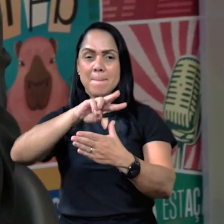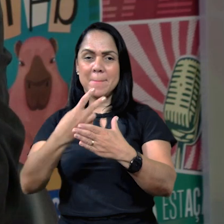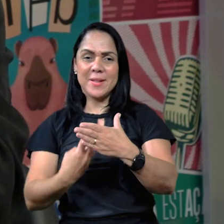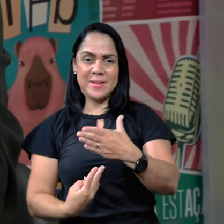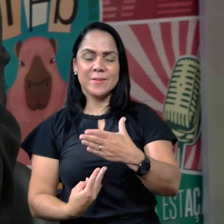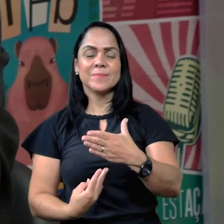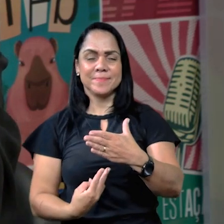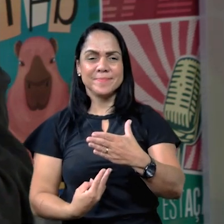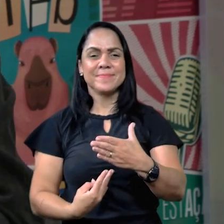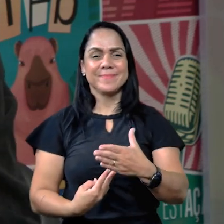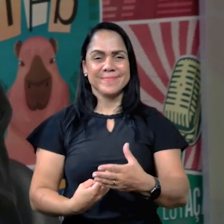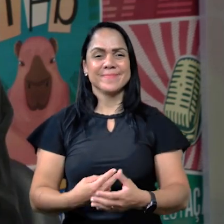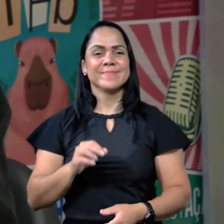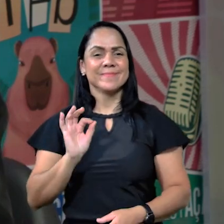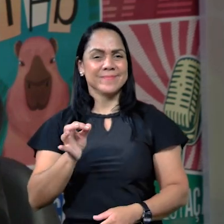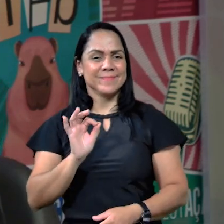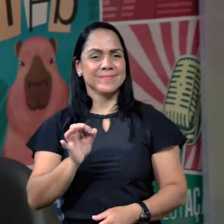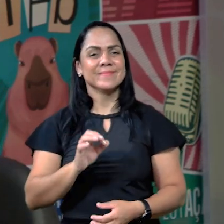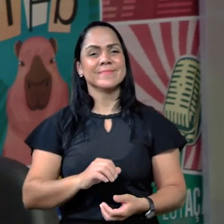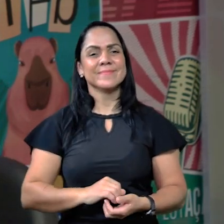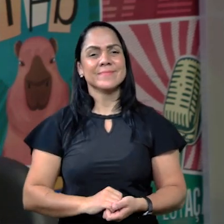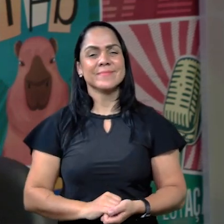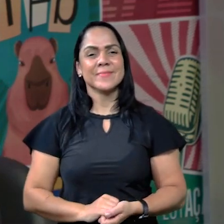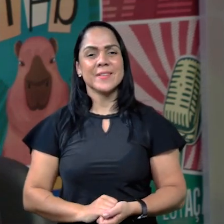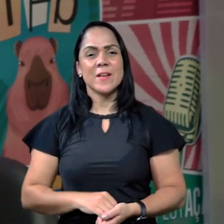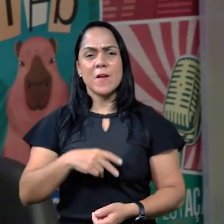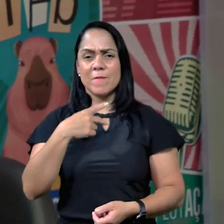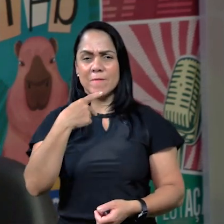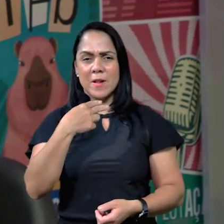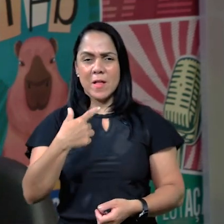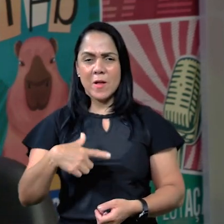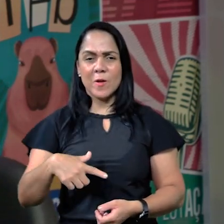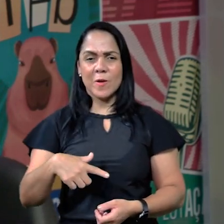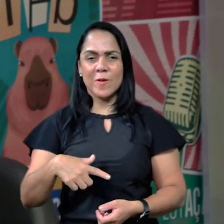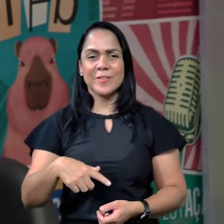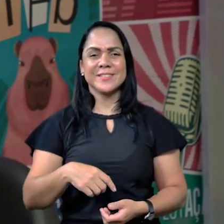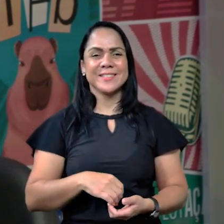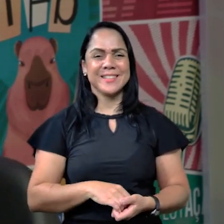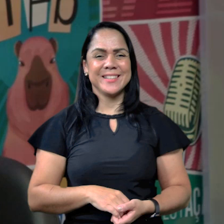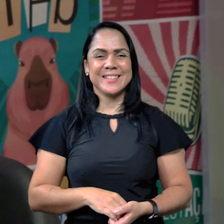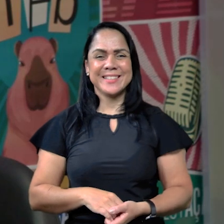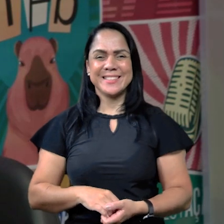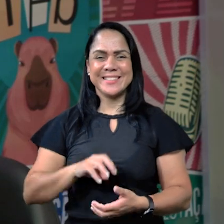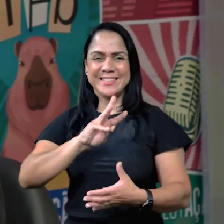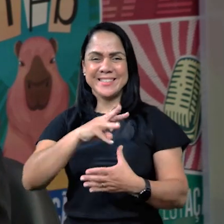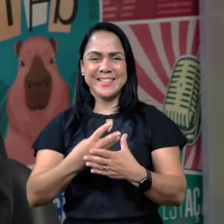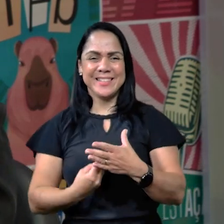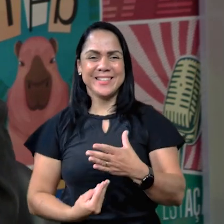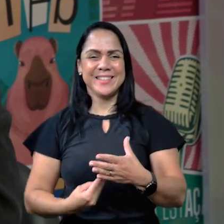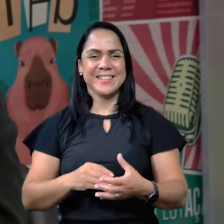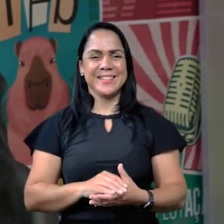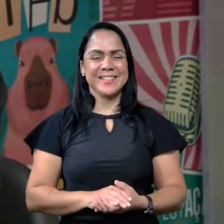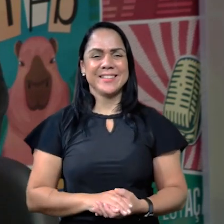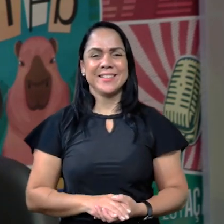Bilíngue. Bilíngue. Mas você fala outra língua também, né? Falo. Você é trilíngue. Olha como nós